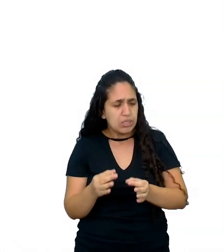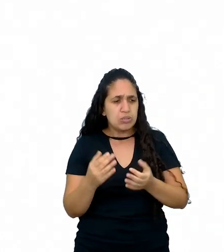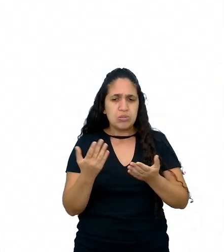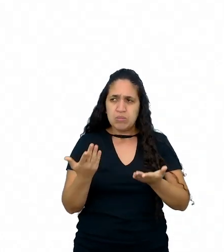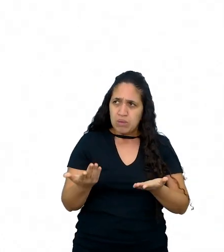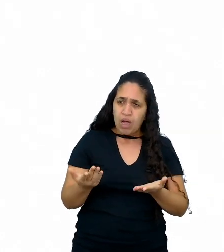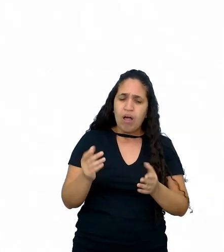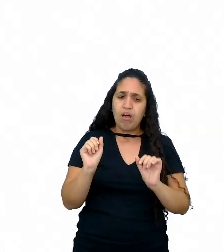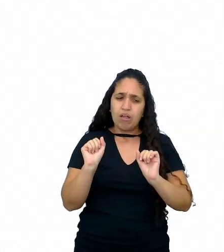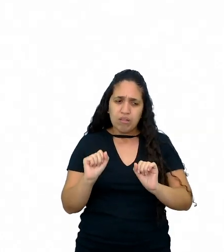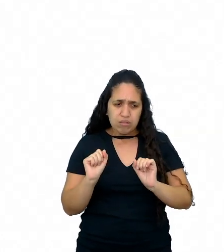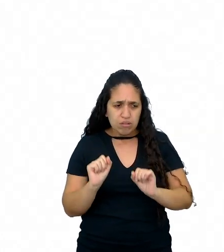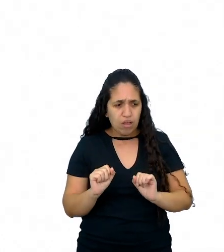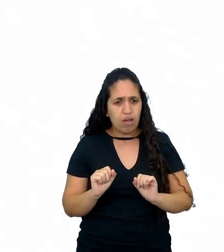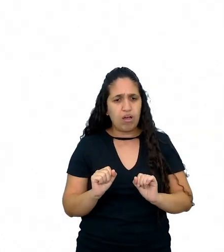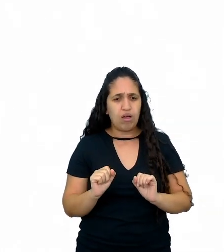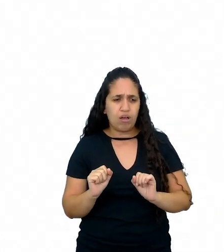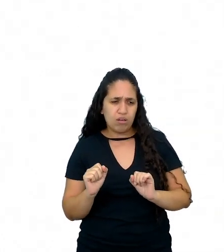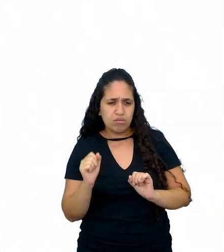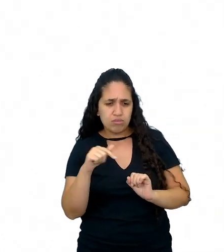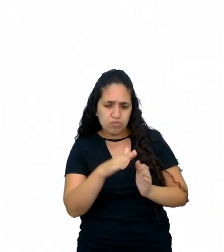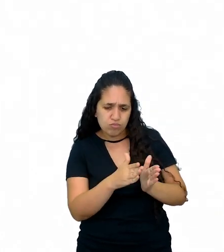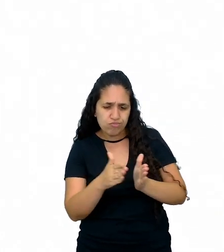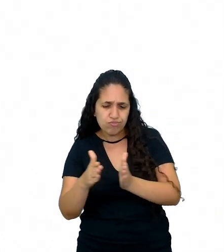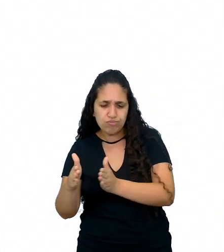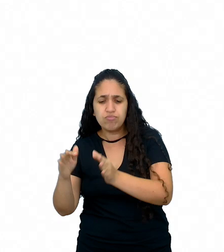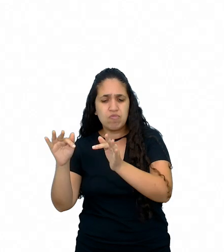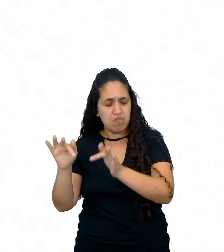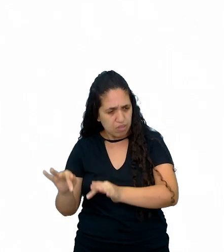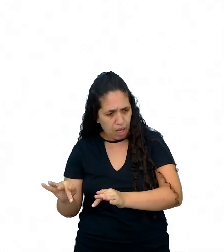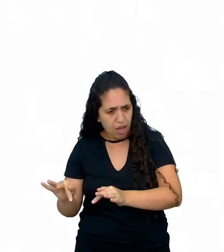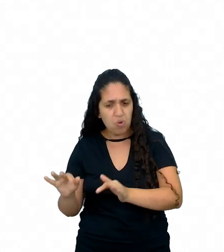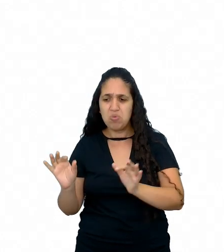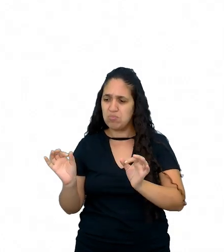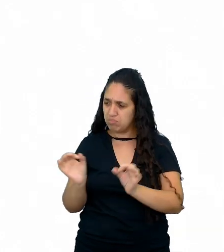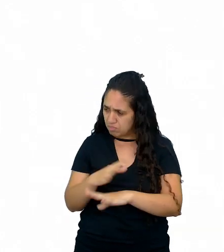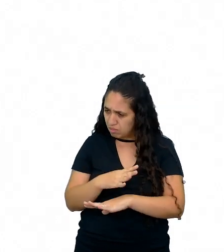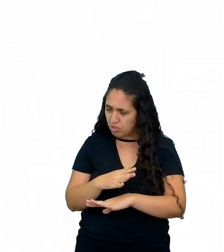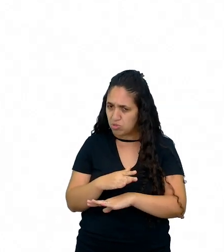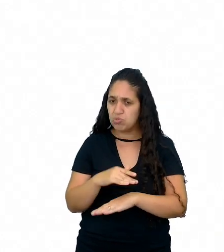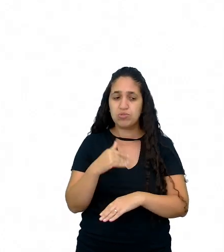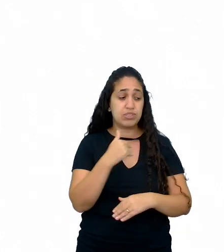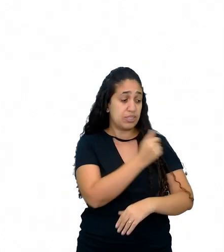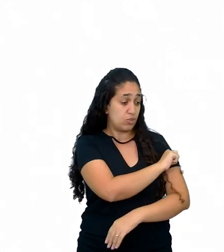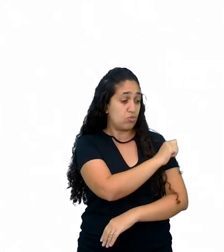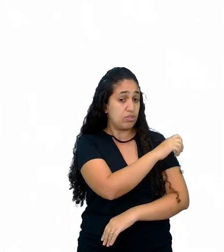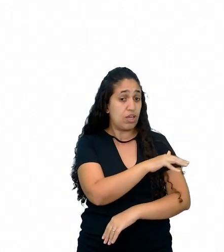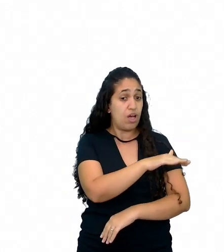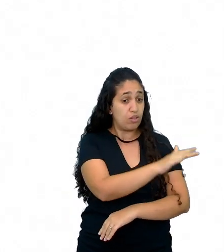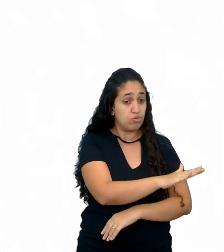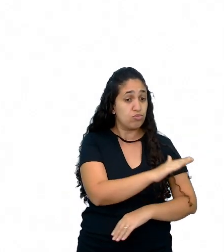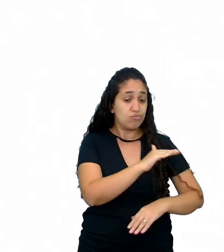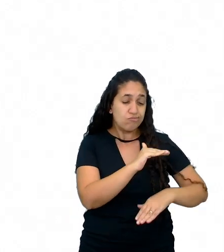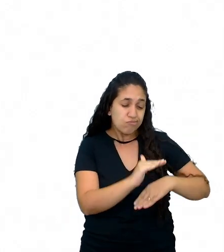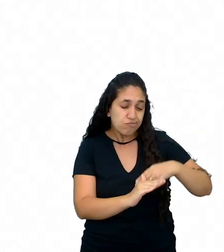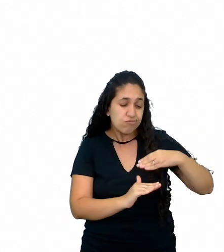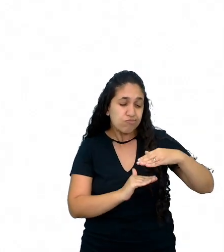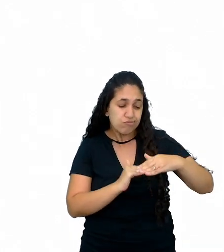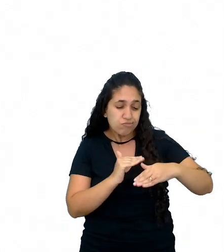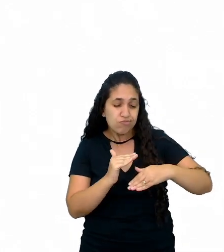para colocar, para dar o final, né, do projeto. E aí os alunos desenvolvem